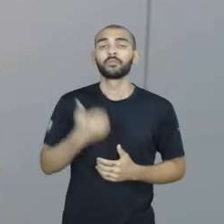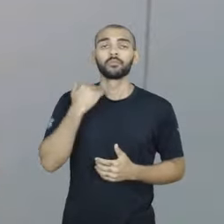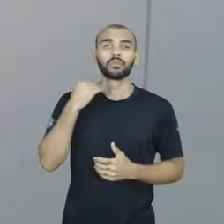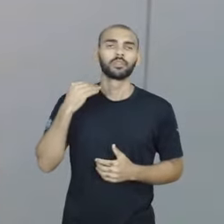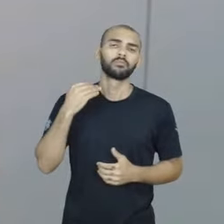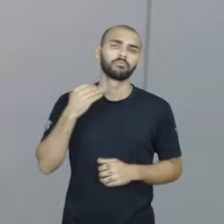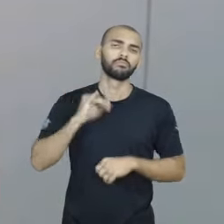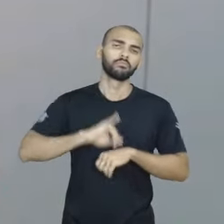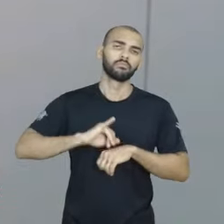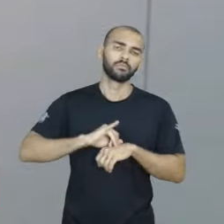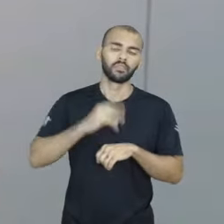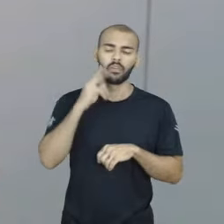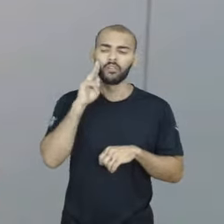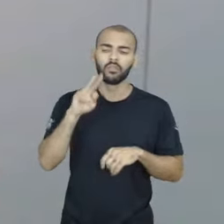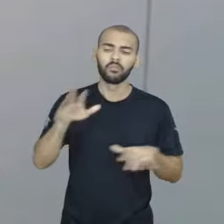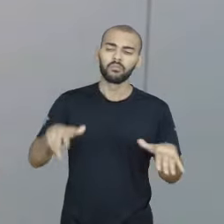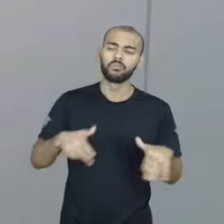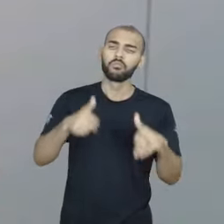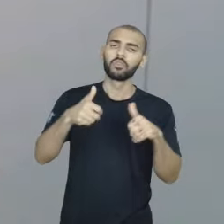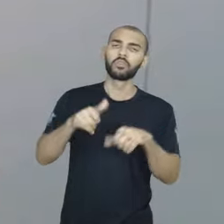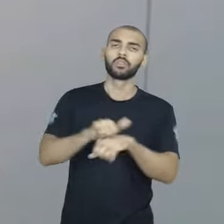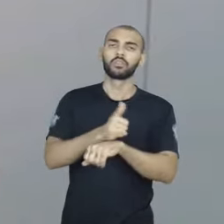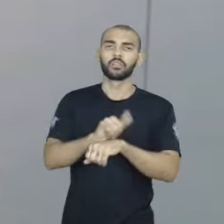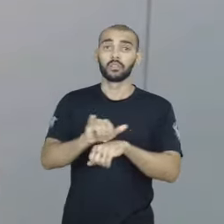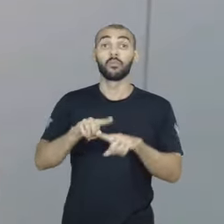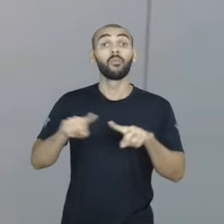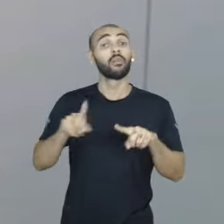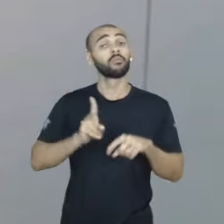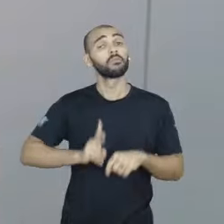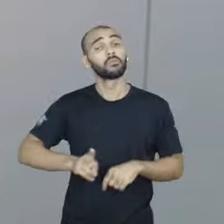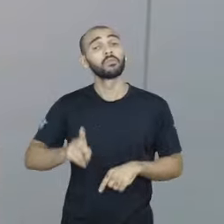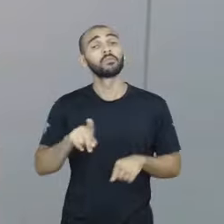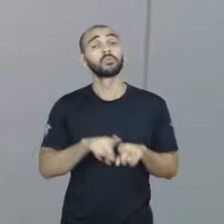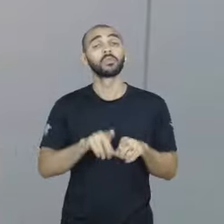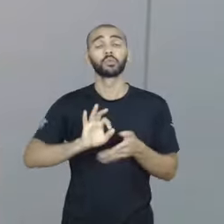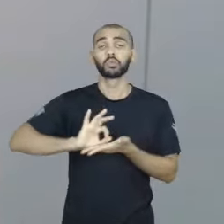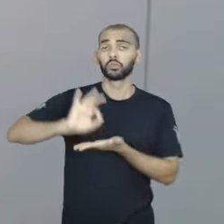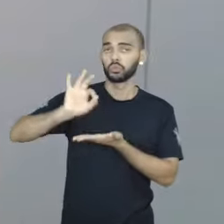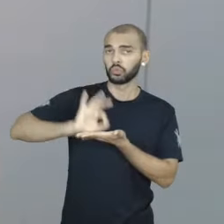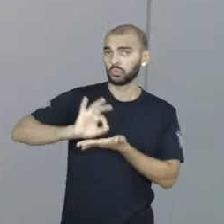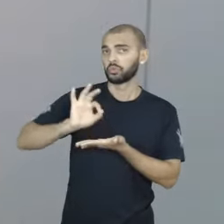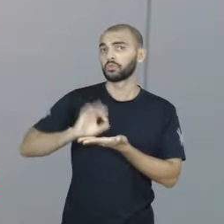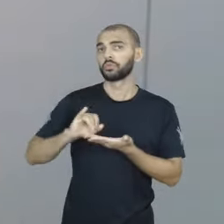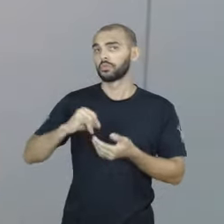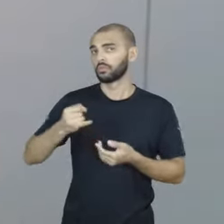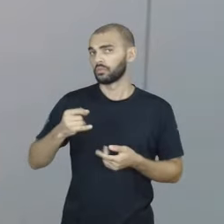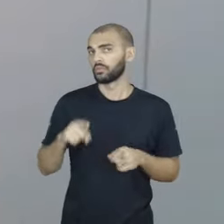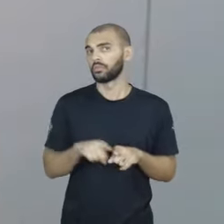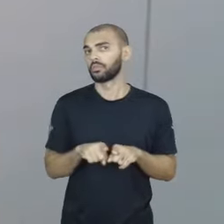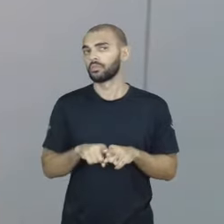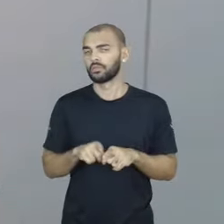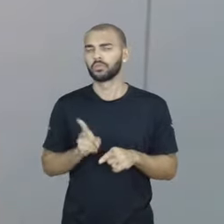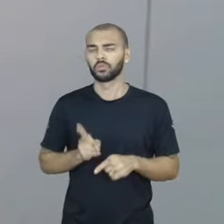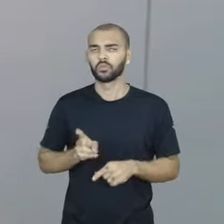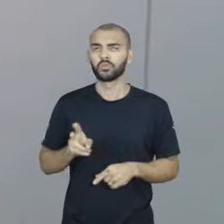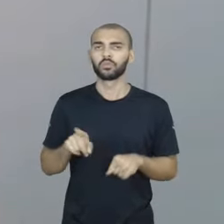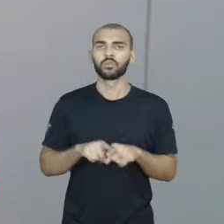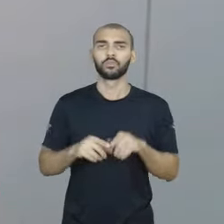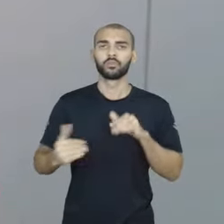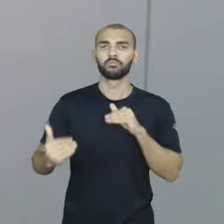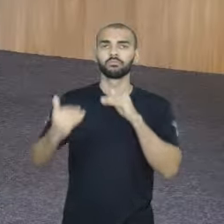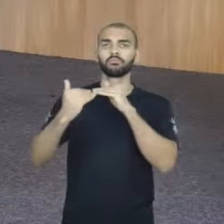estratégia, mas vai seguir reduzindo as taxas de juros brasileiras e aproximando ela do patamar neutro.